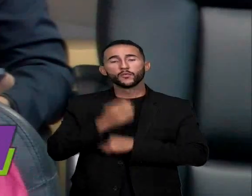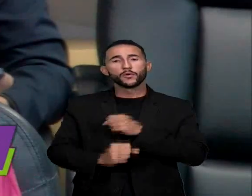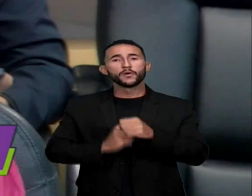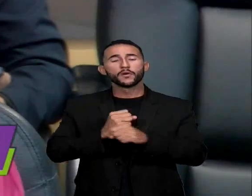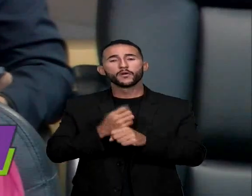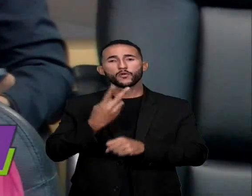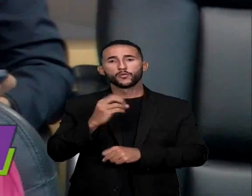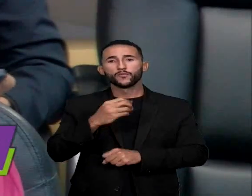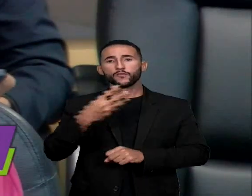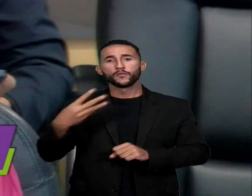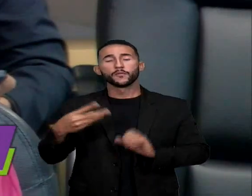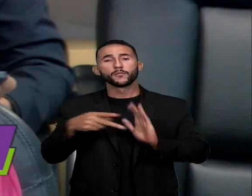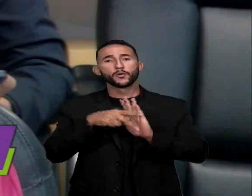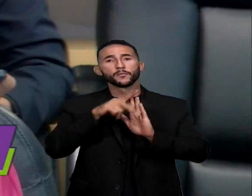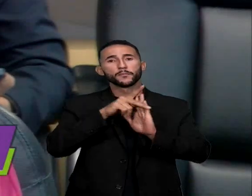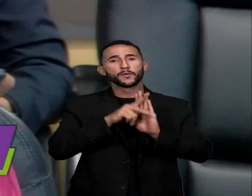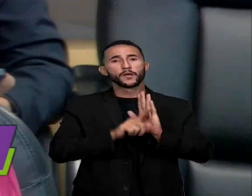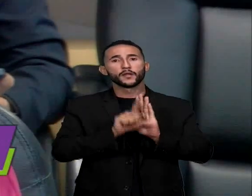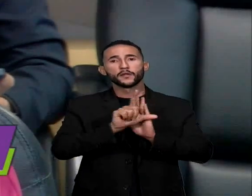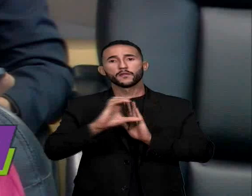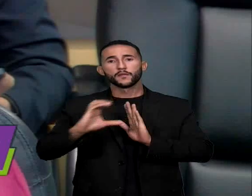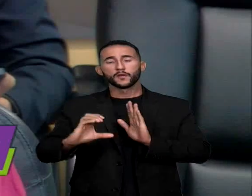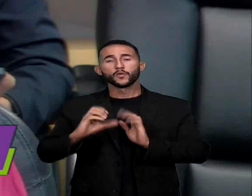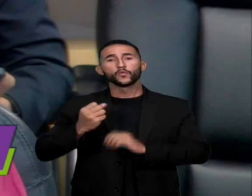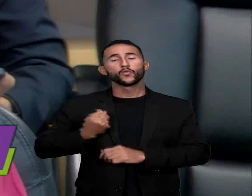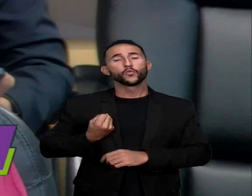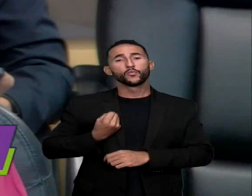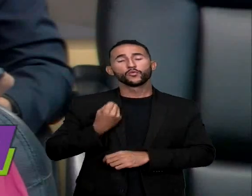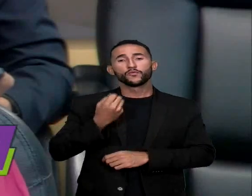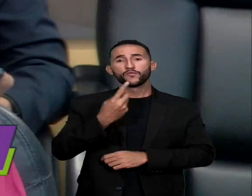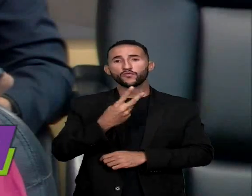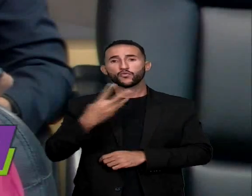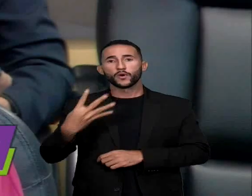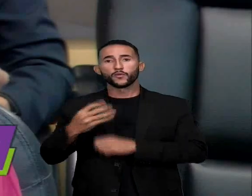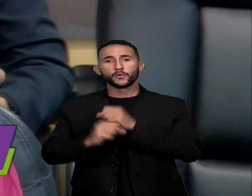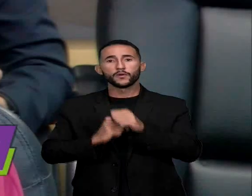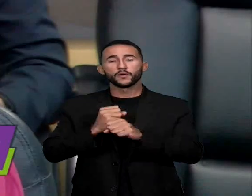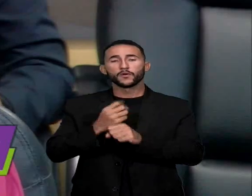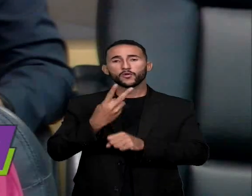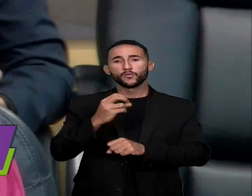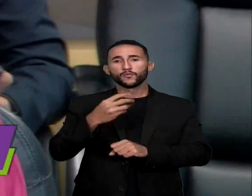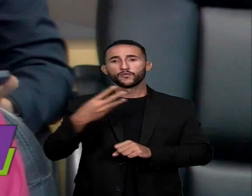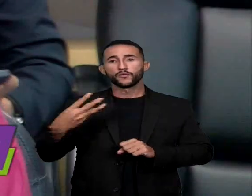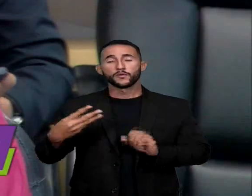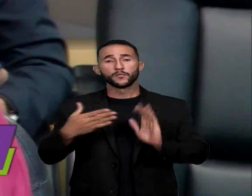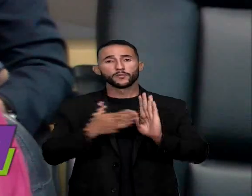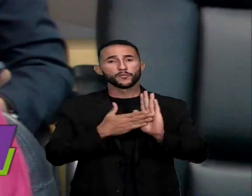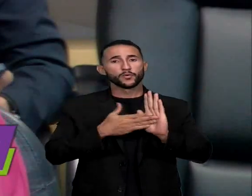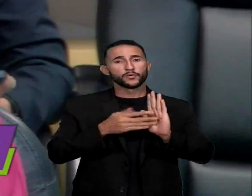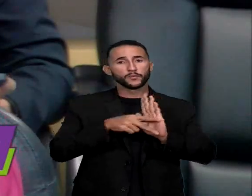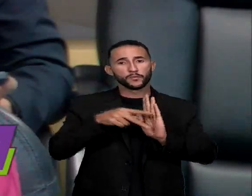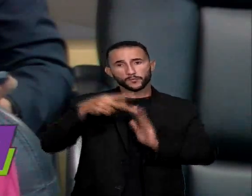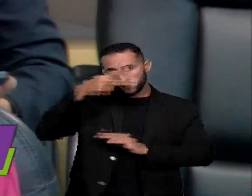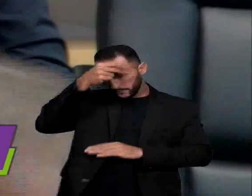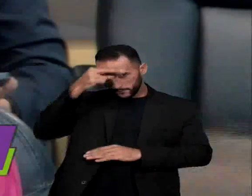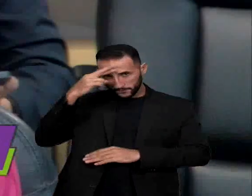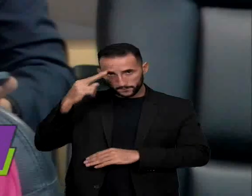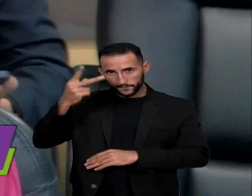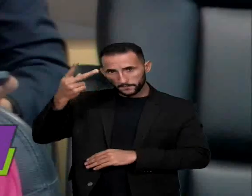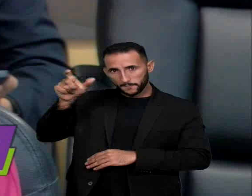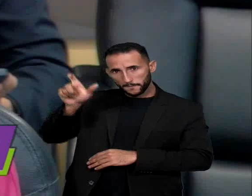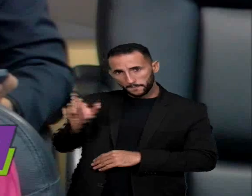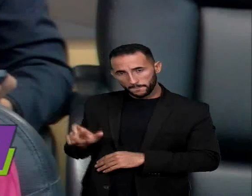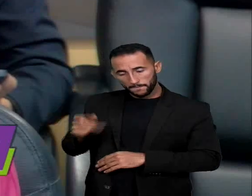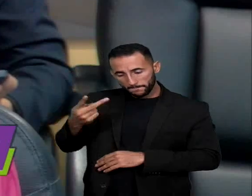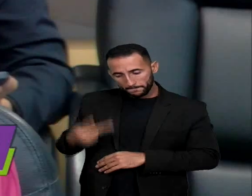referente ao projeto de lei complementar número 24 de 2023 de autoria do prefeito do município de Osasco que